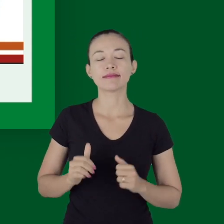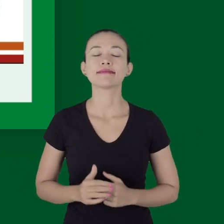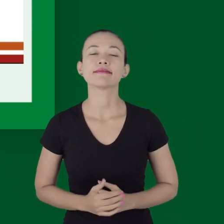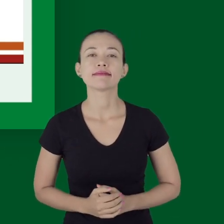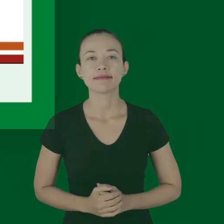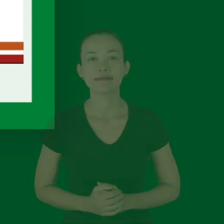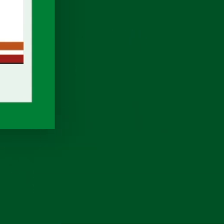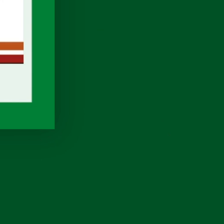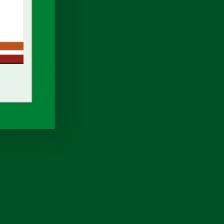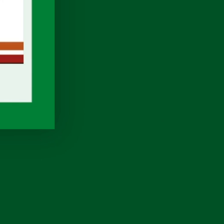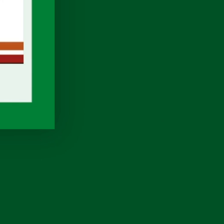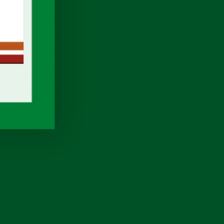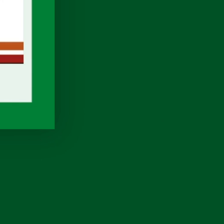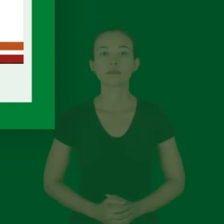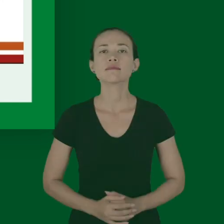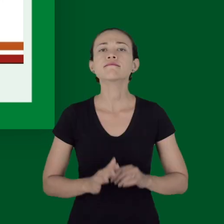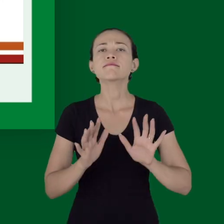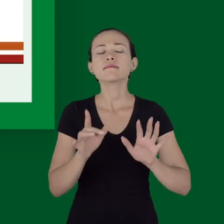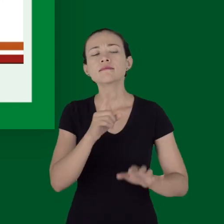sedentarismo.